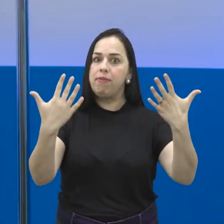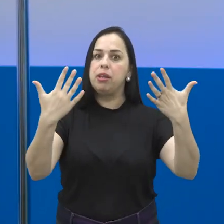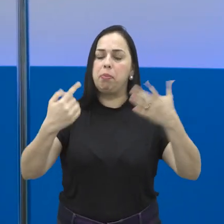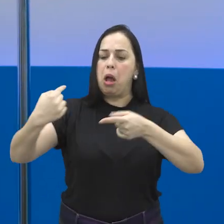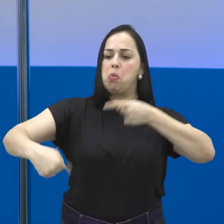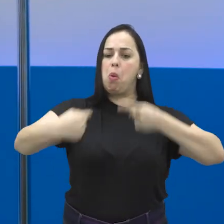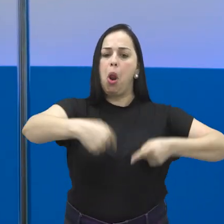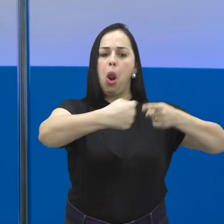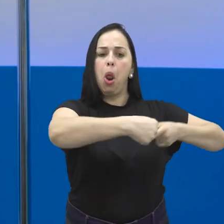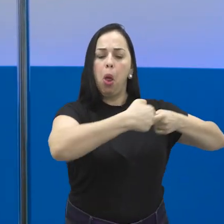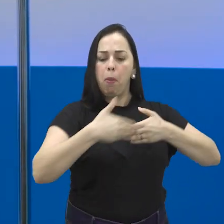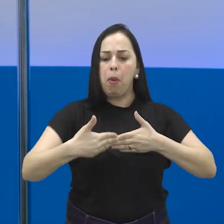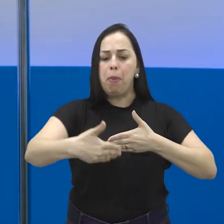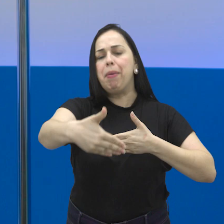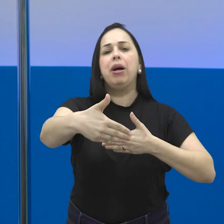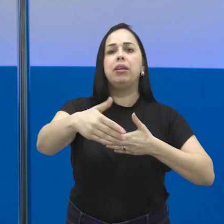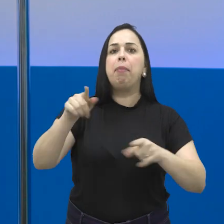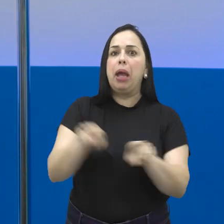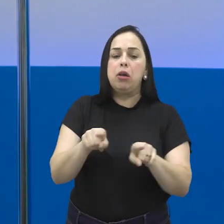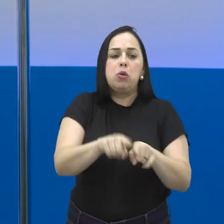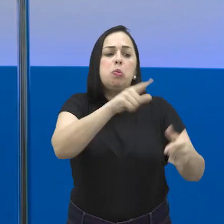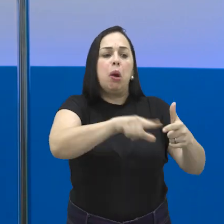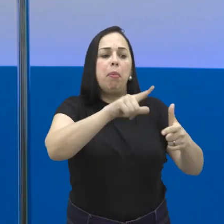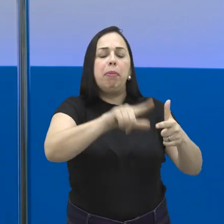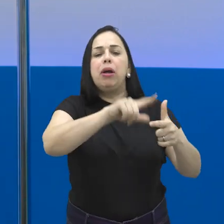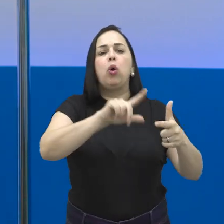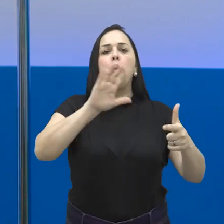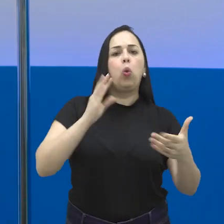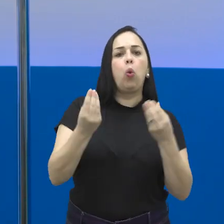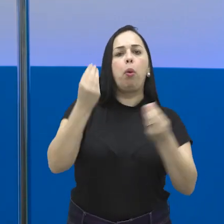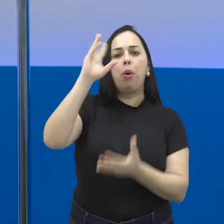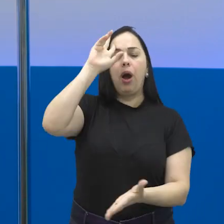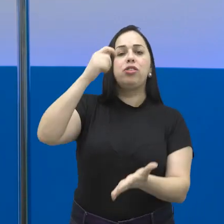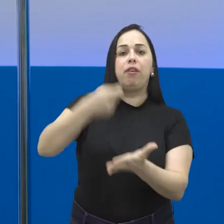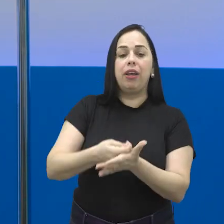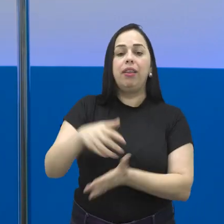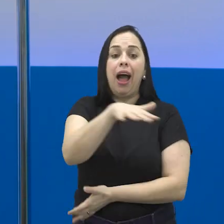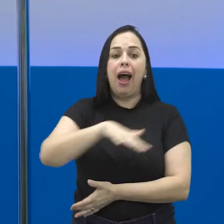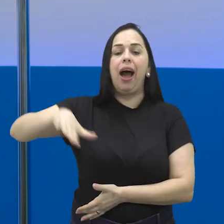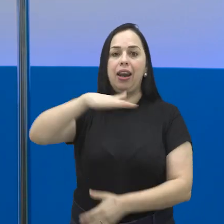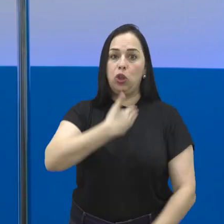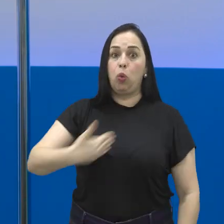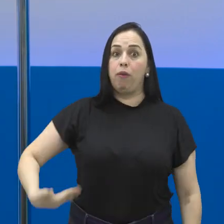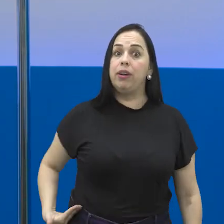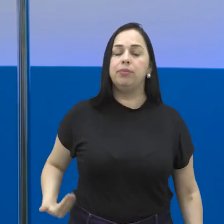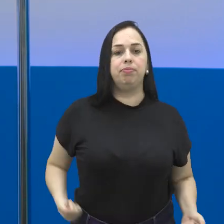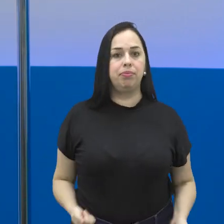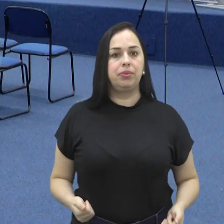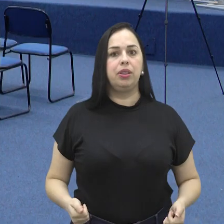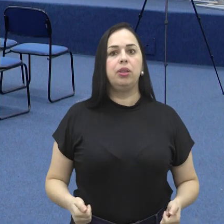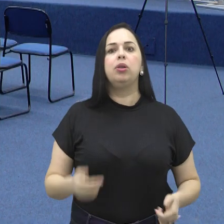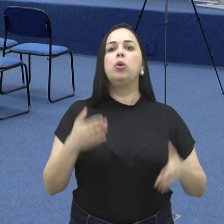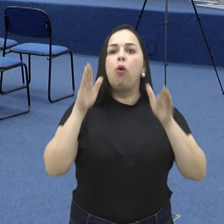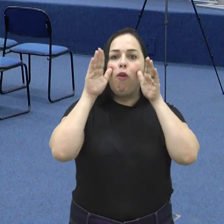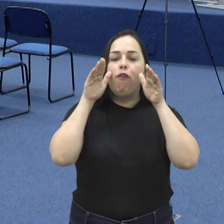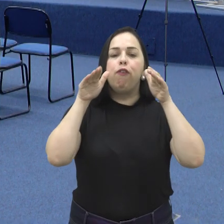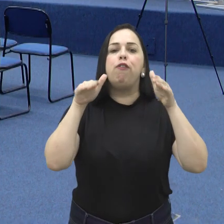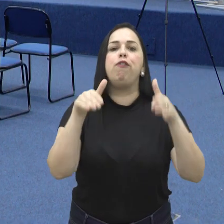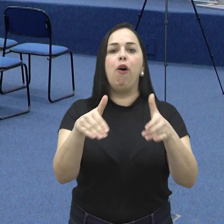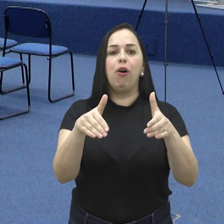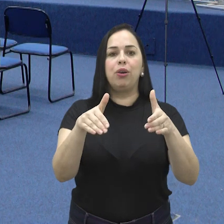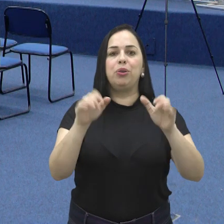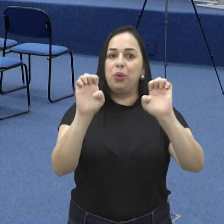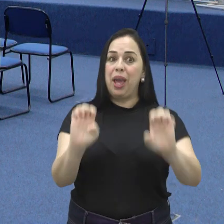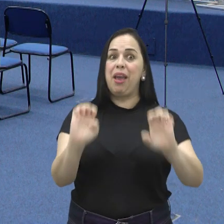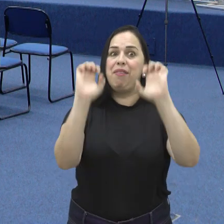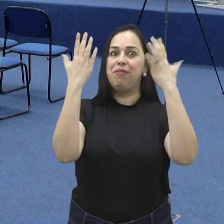para discutir os desafios e apontar soluções para a gestão pública foi realizado aqui na Câmara. A gestão pública foi o